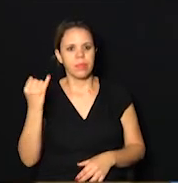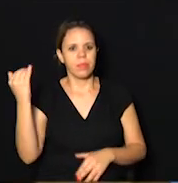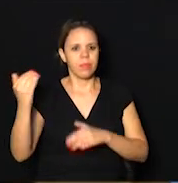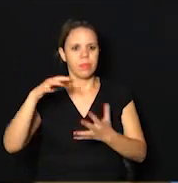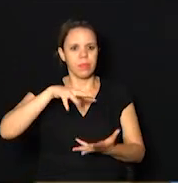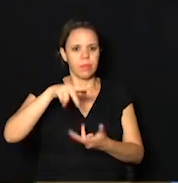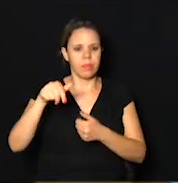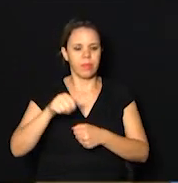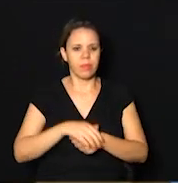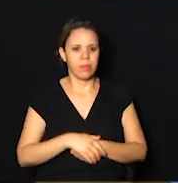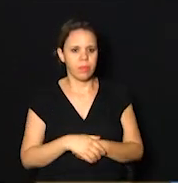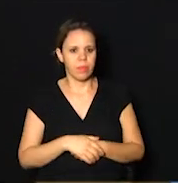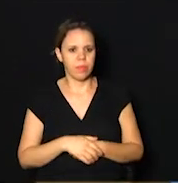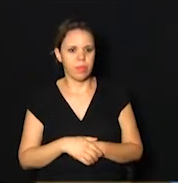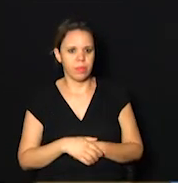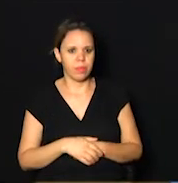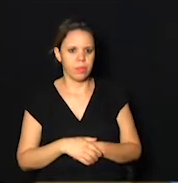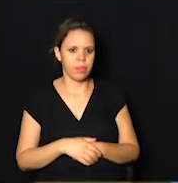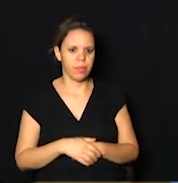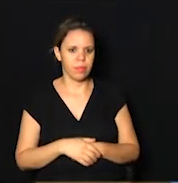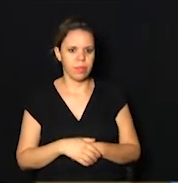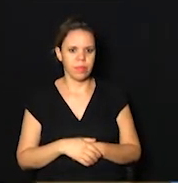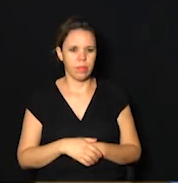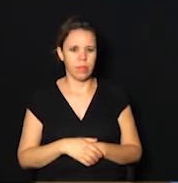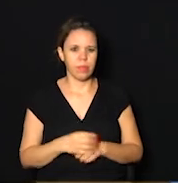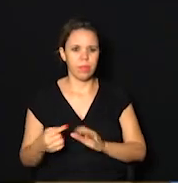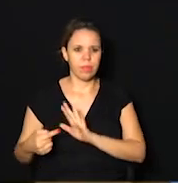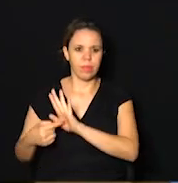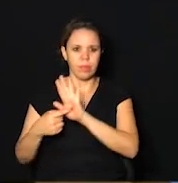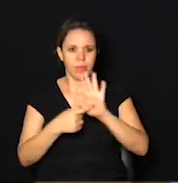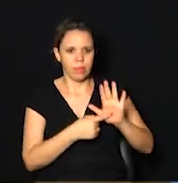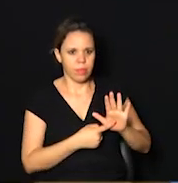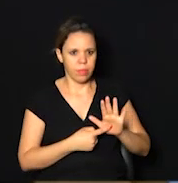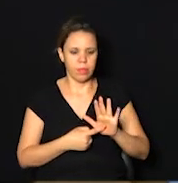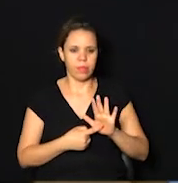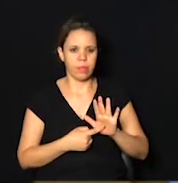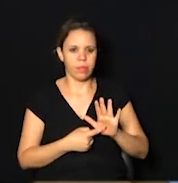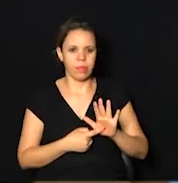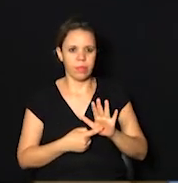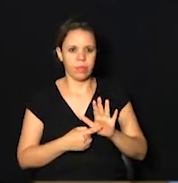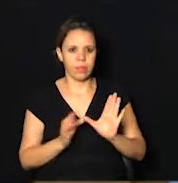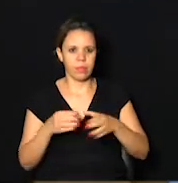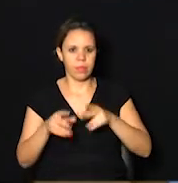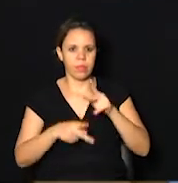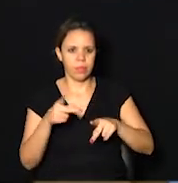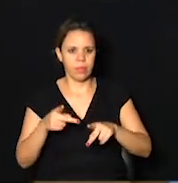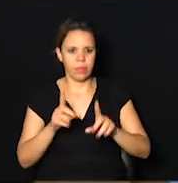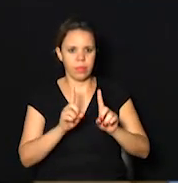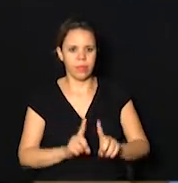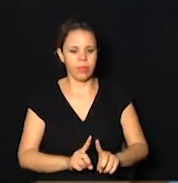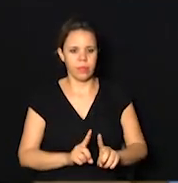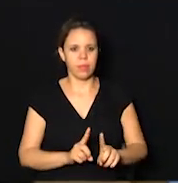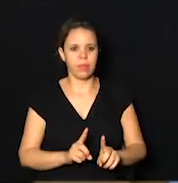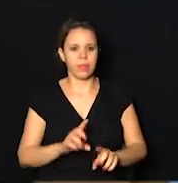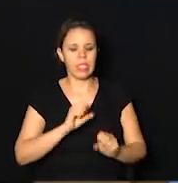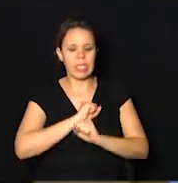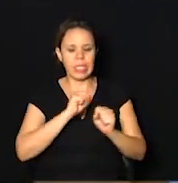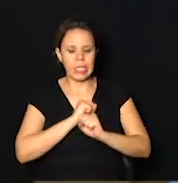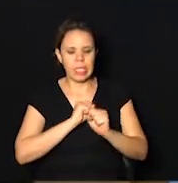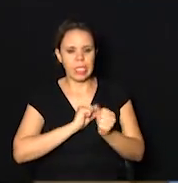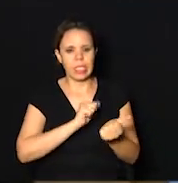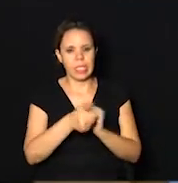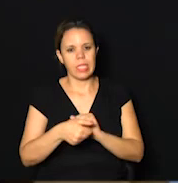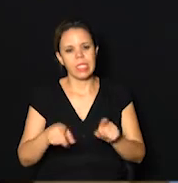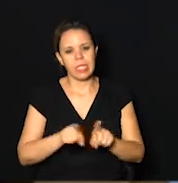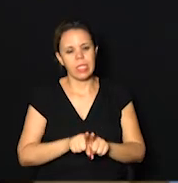mundial de de mostrar para minha turma os amantes do esporte